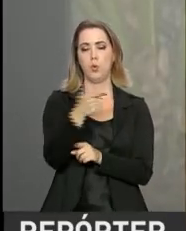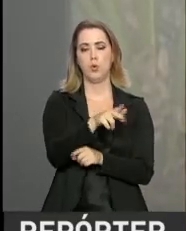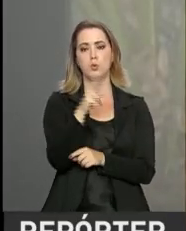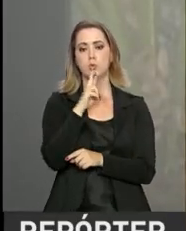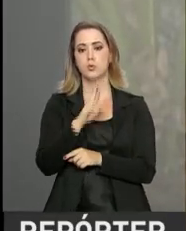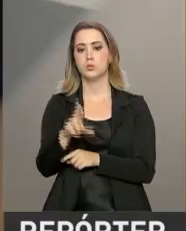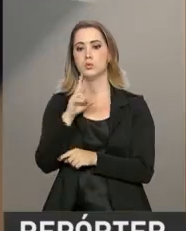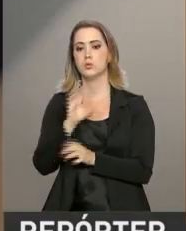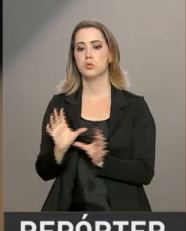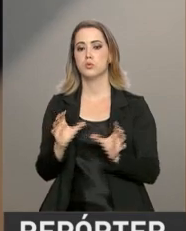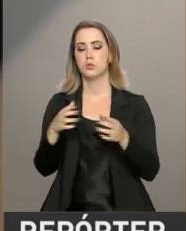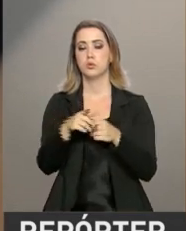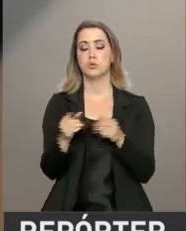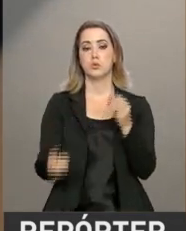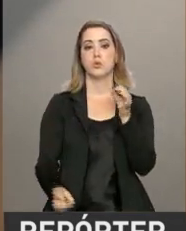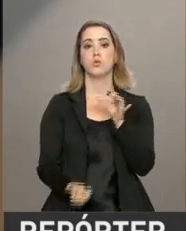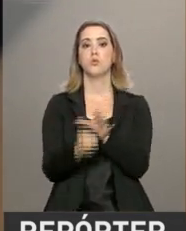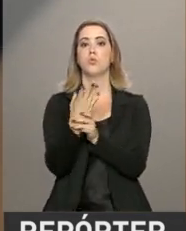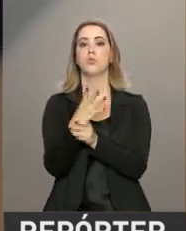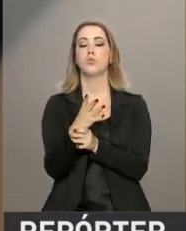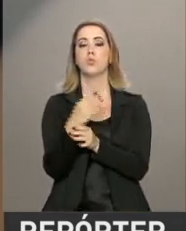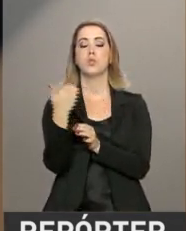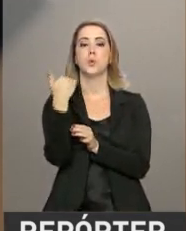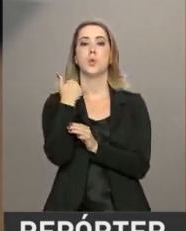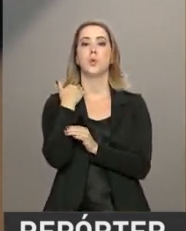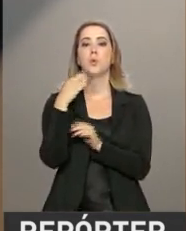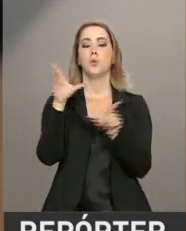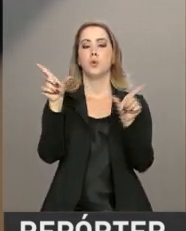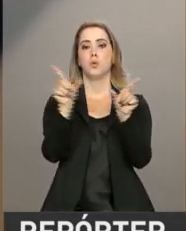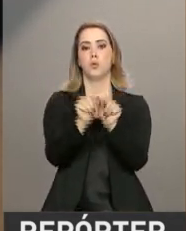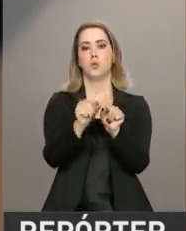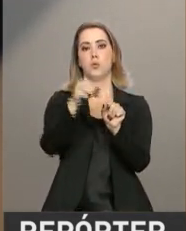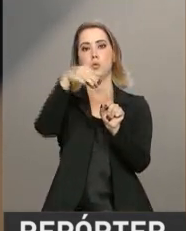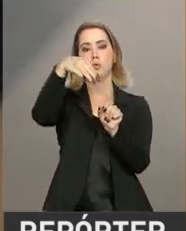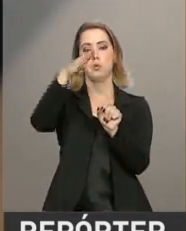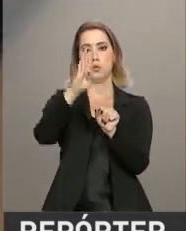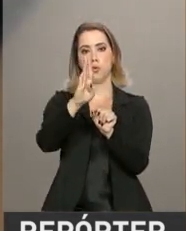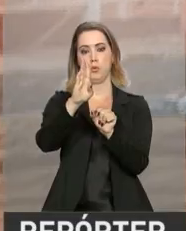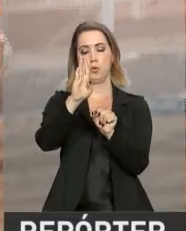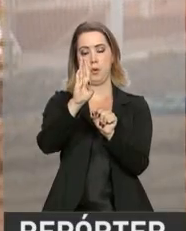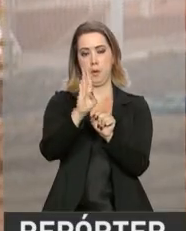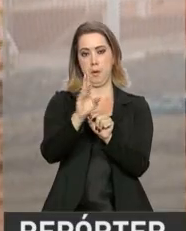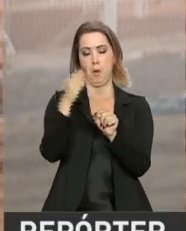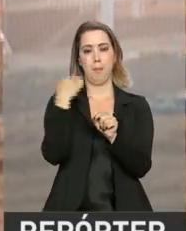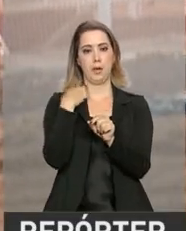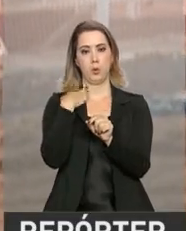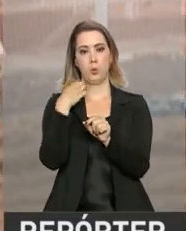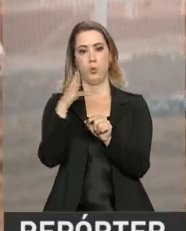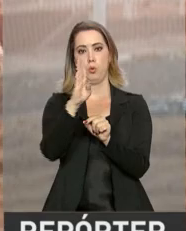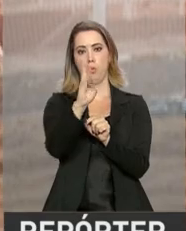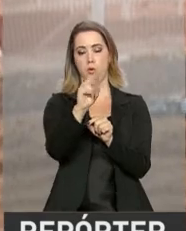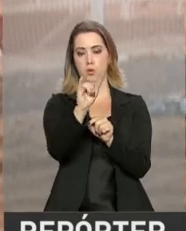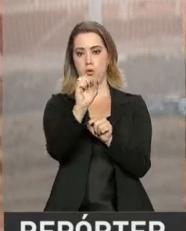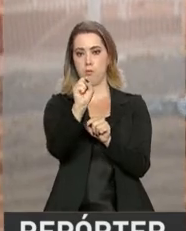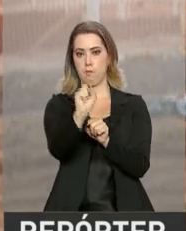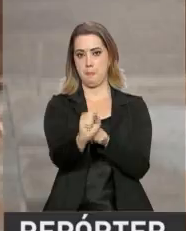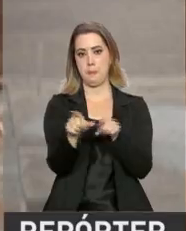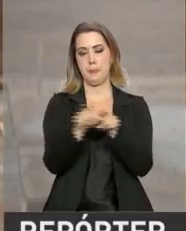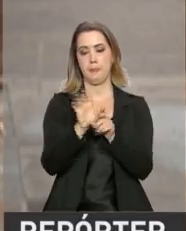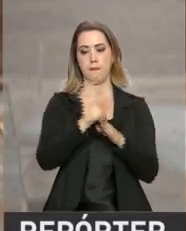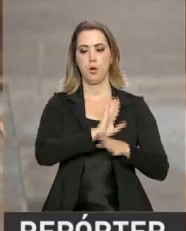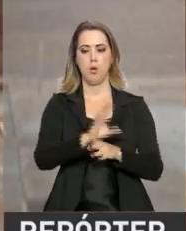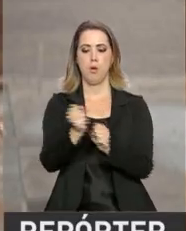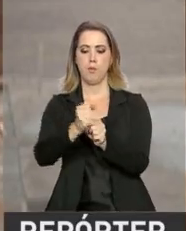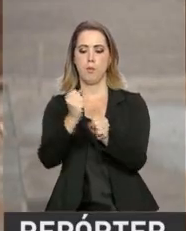os países do grupo foram a criação do novo Banco de Desenvolvimento, também conhecido como Banco do BRICS, que vai financiar projetos de infraestrutura